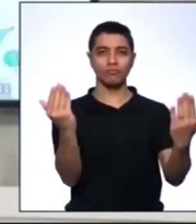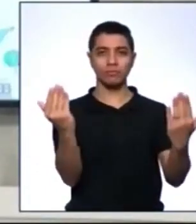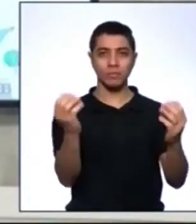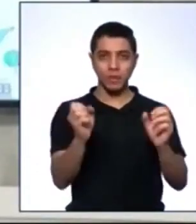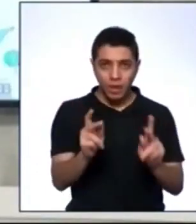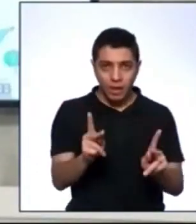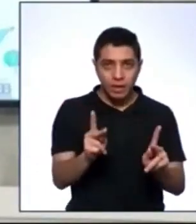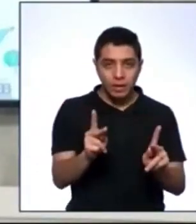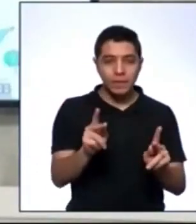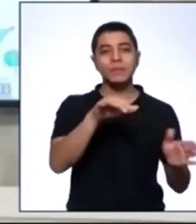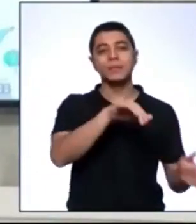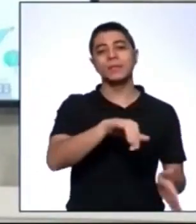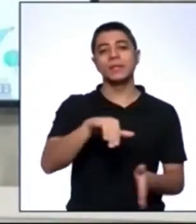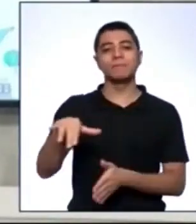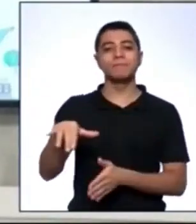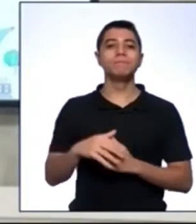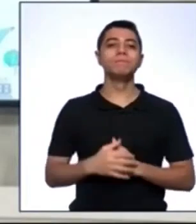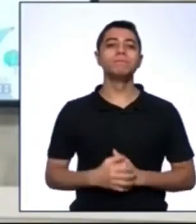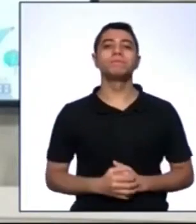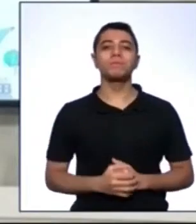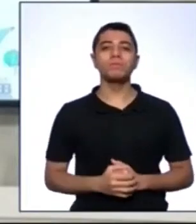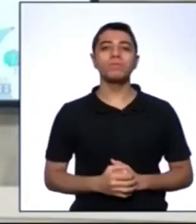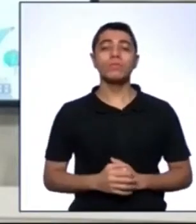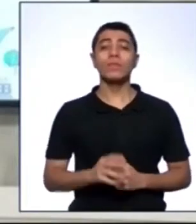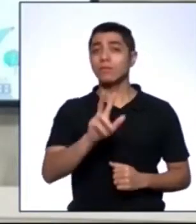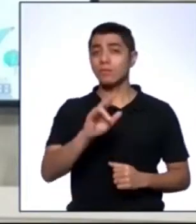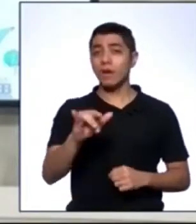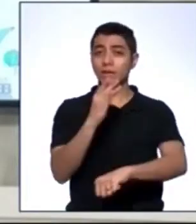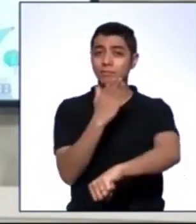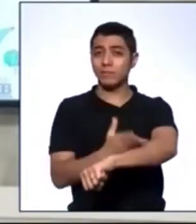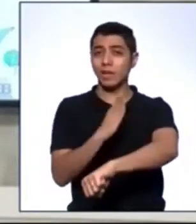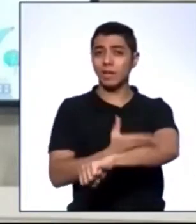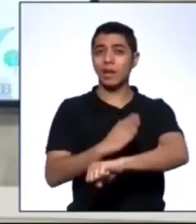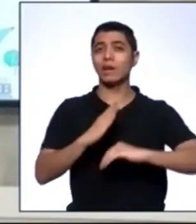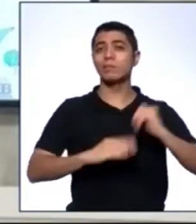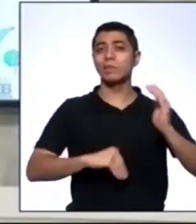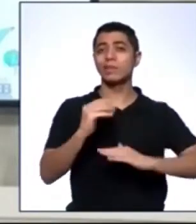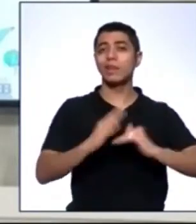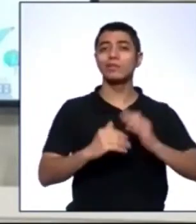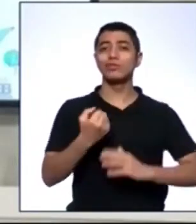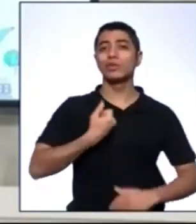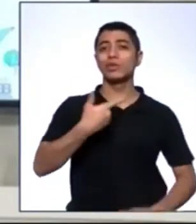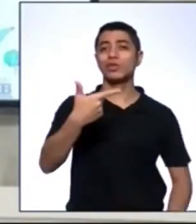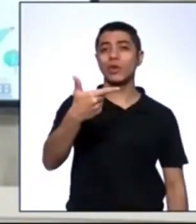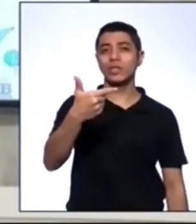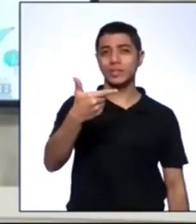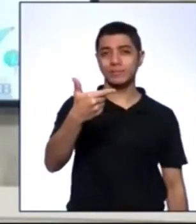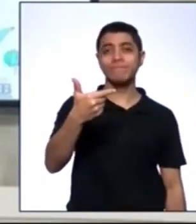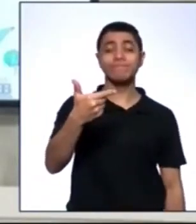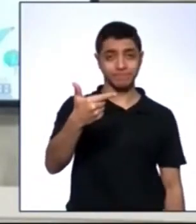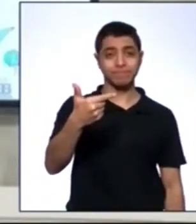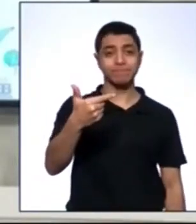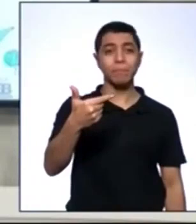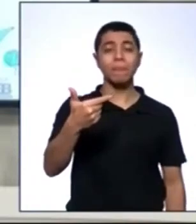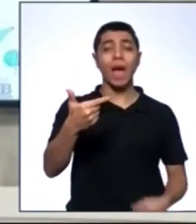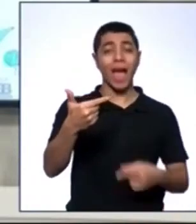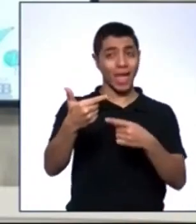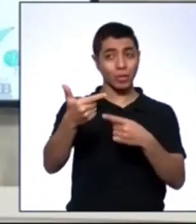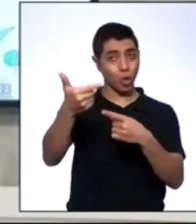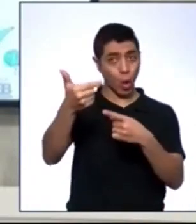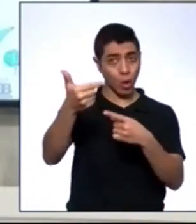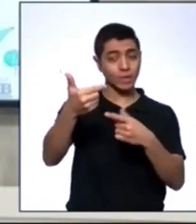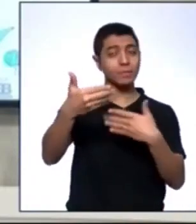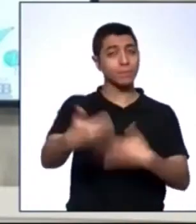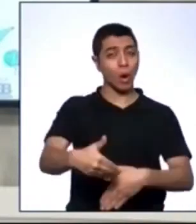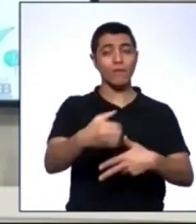que é a habilidade 12, irmão. Essa habilidade tem muitas e muitas e muitas questões no Enem. Nós vamos falar